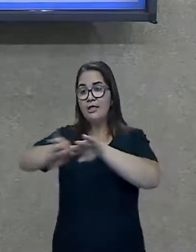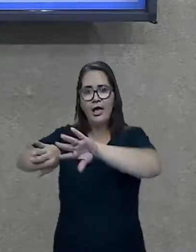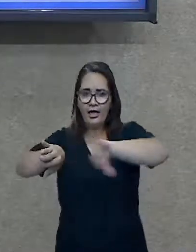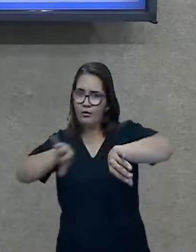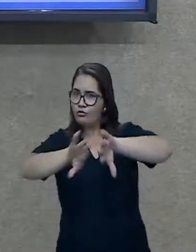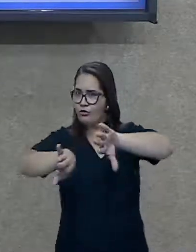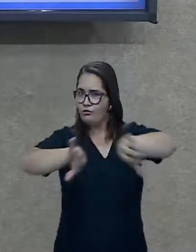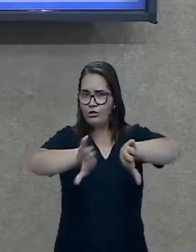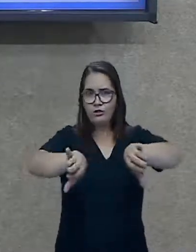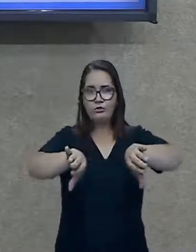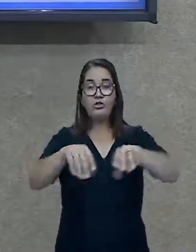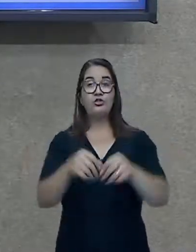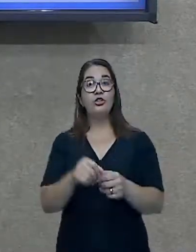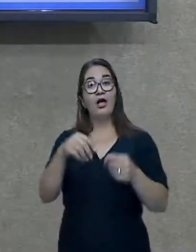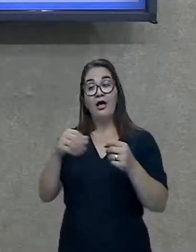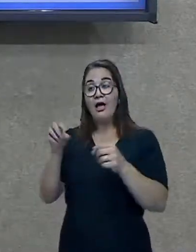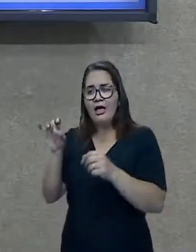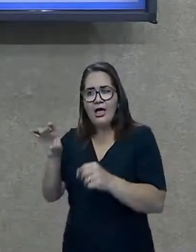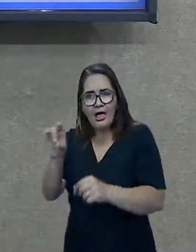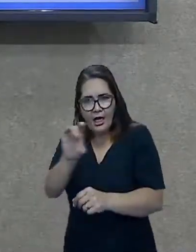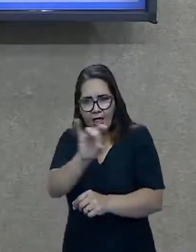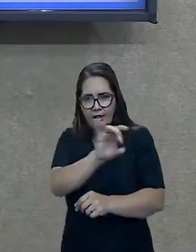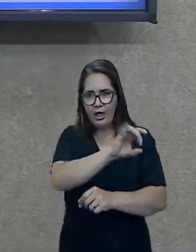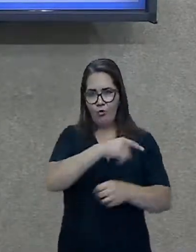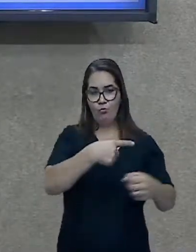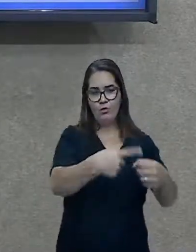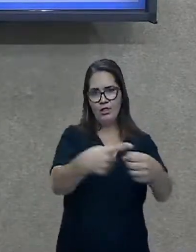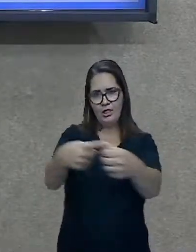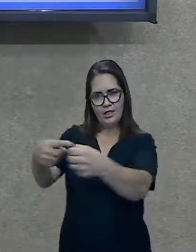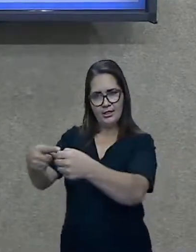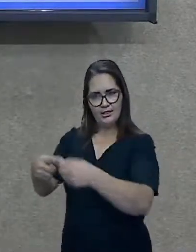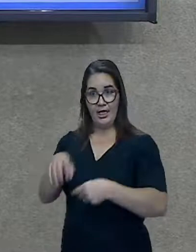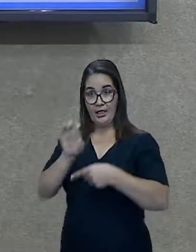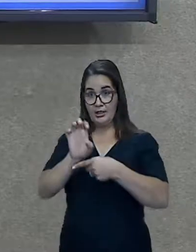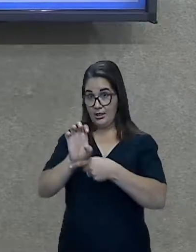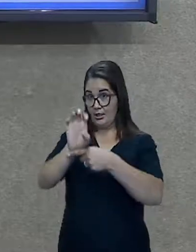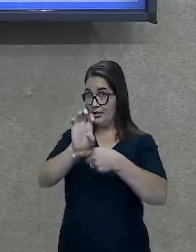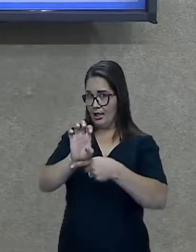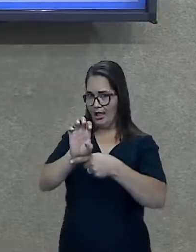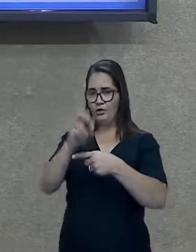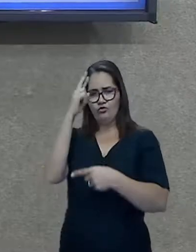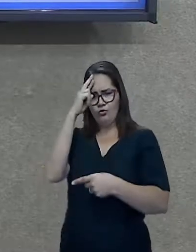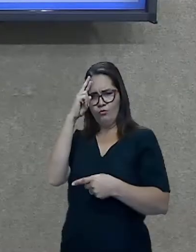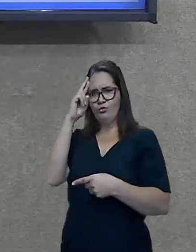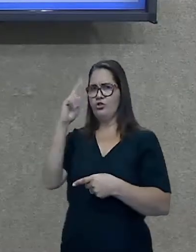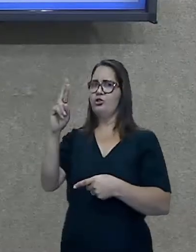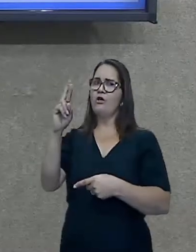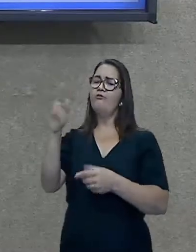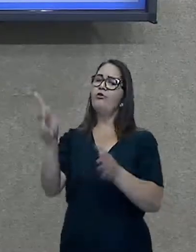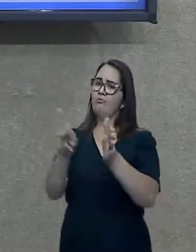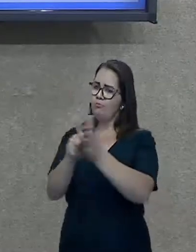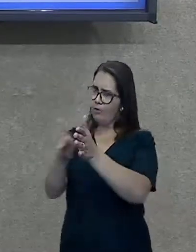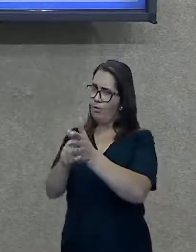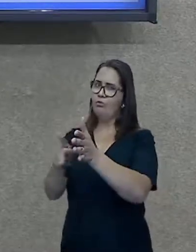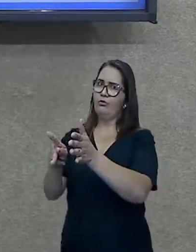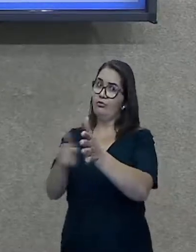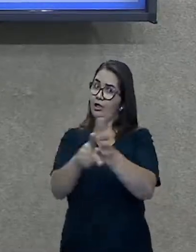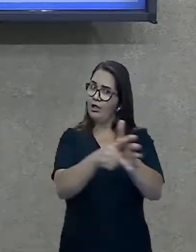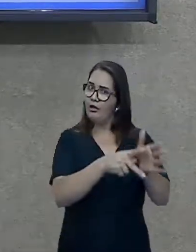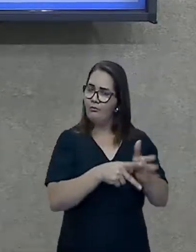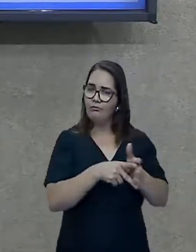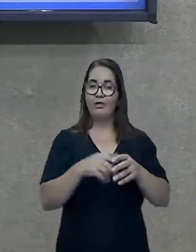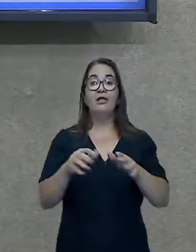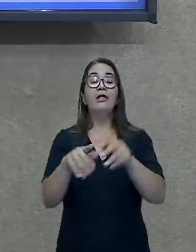chefe. Cada uma das cidades possuía o seu próprio nicho sagrado. o seu